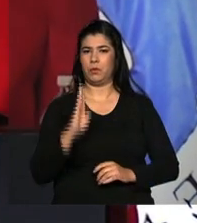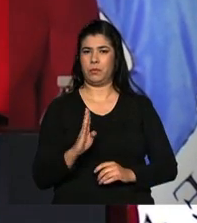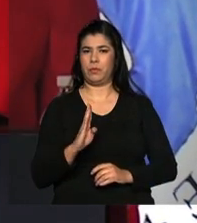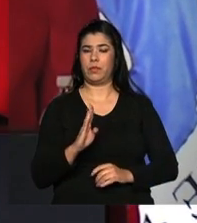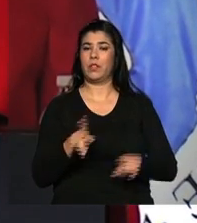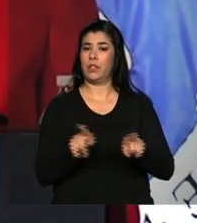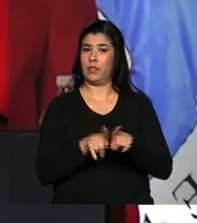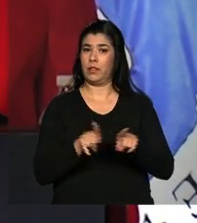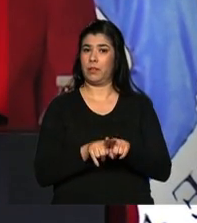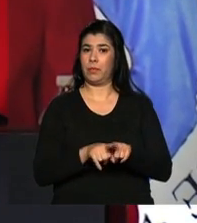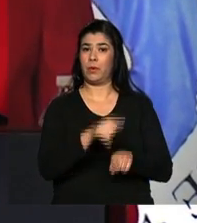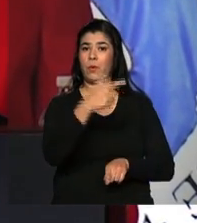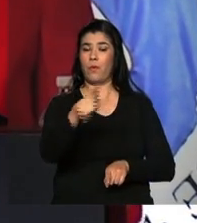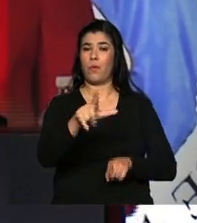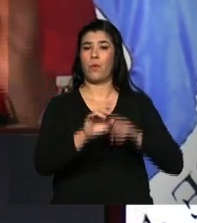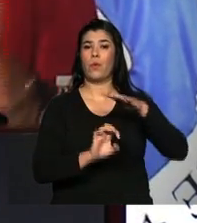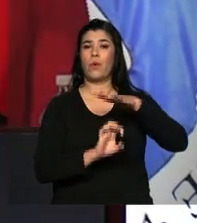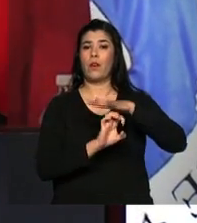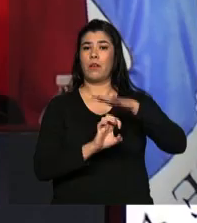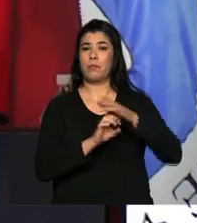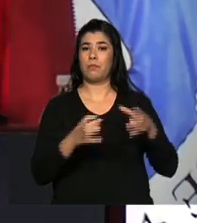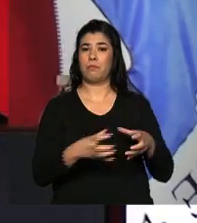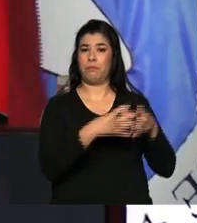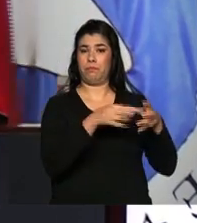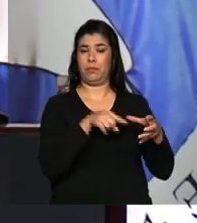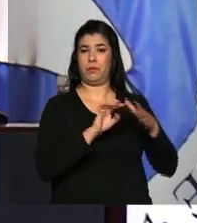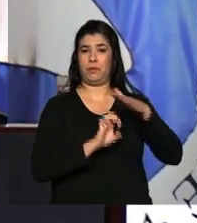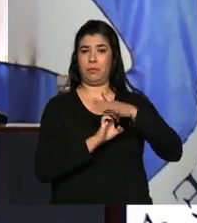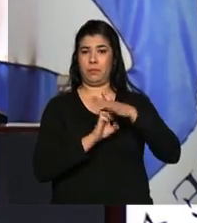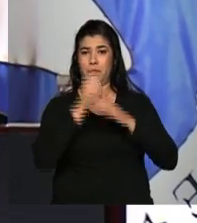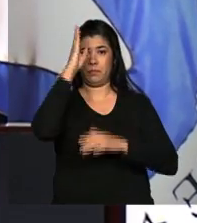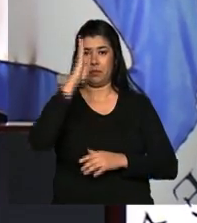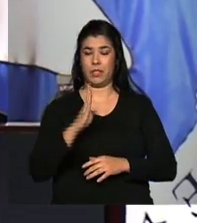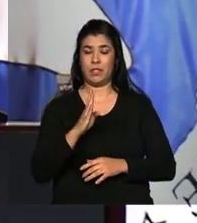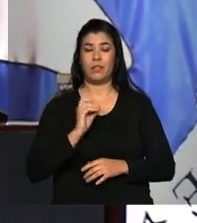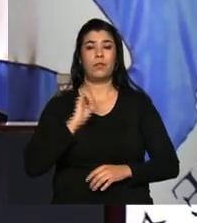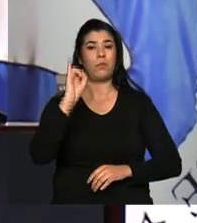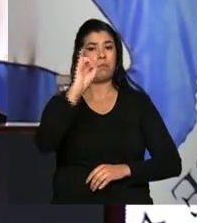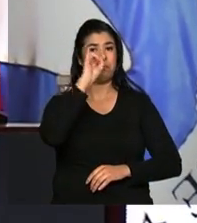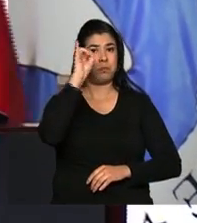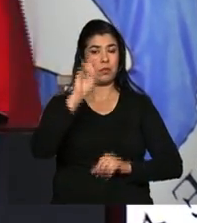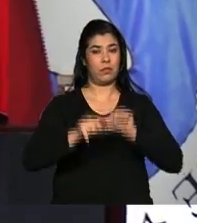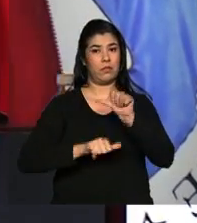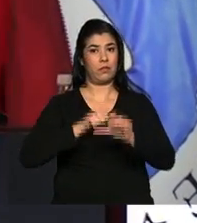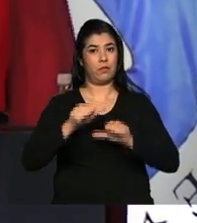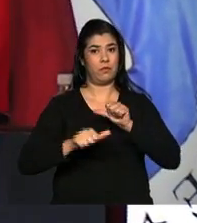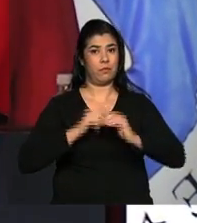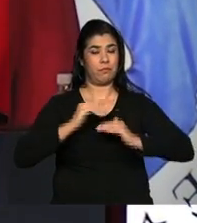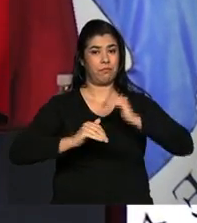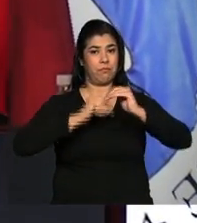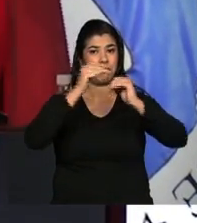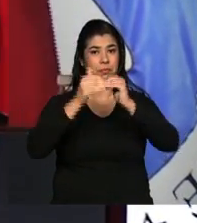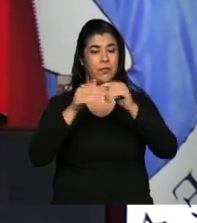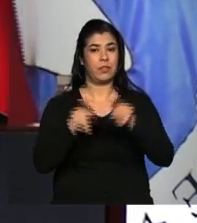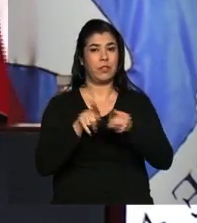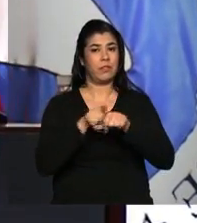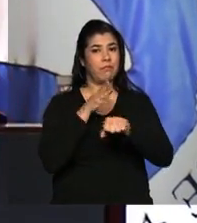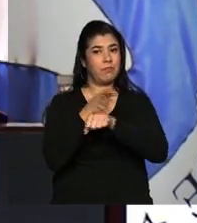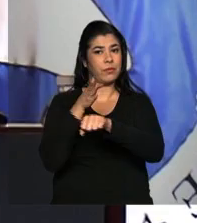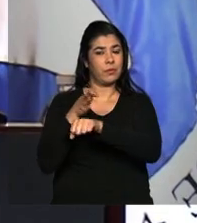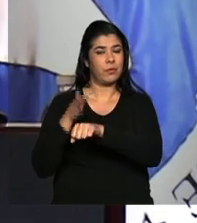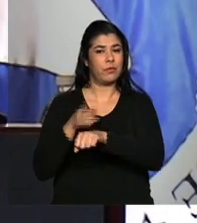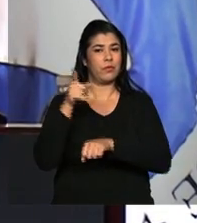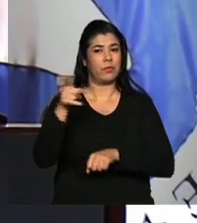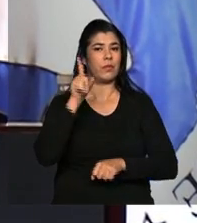começam também a se tornarem grandes investidoras nos Estados Unidos e registraram